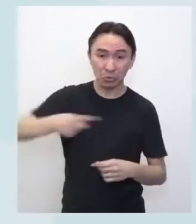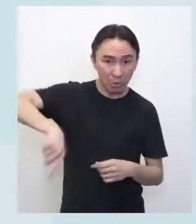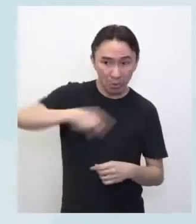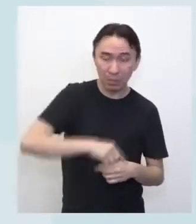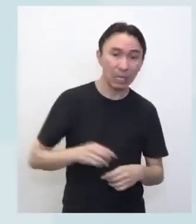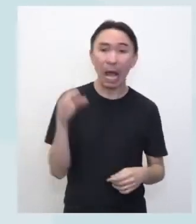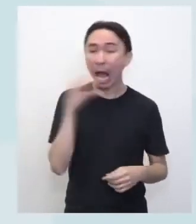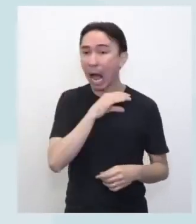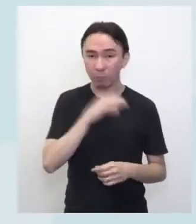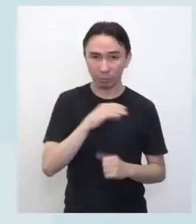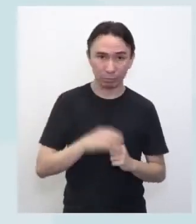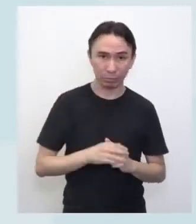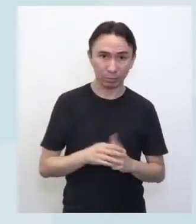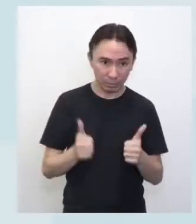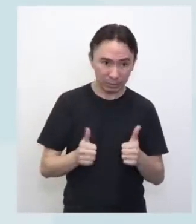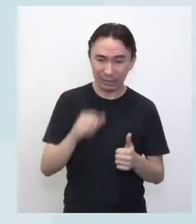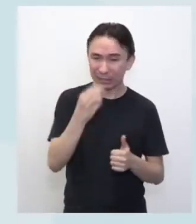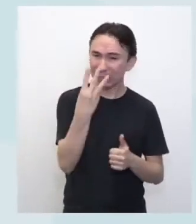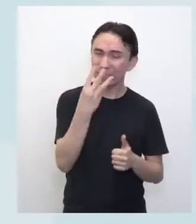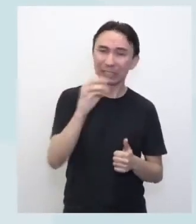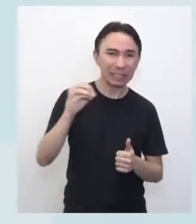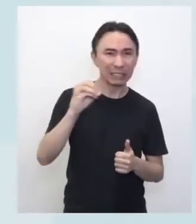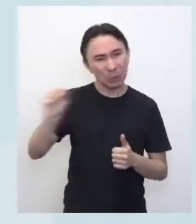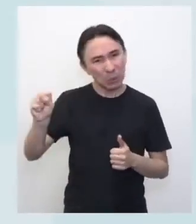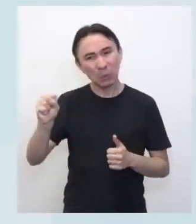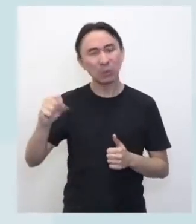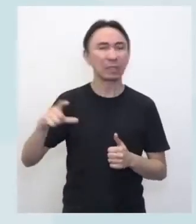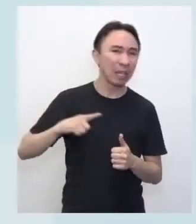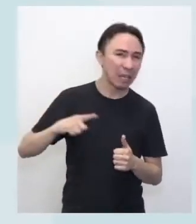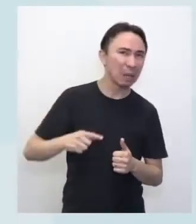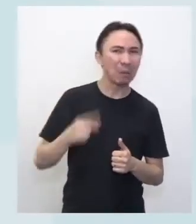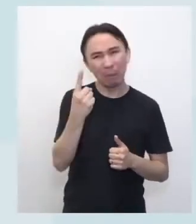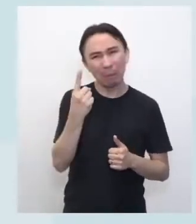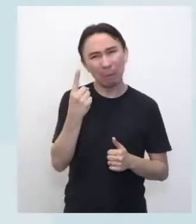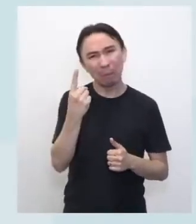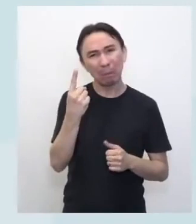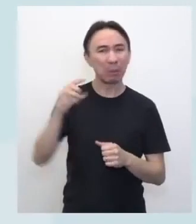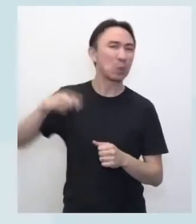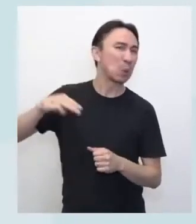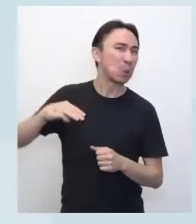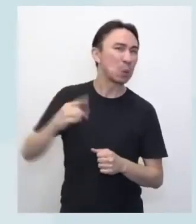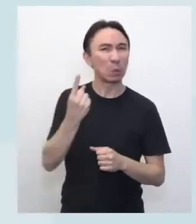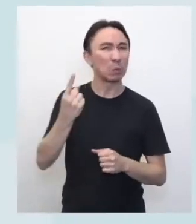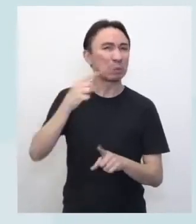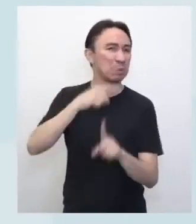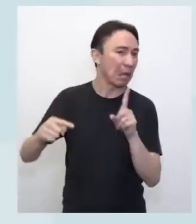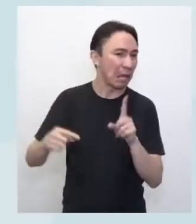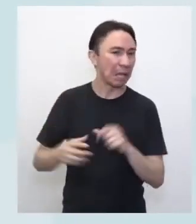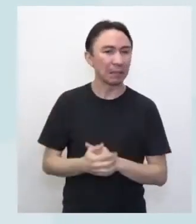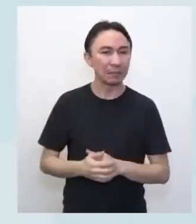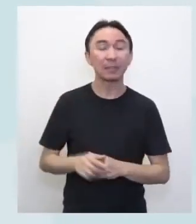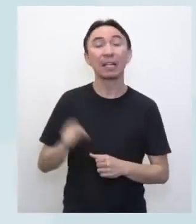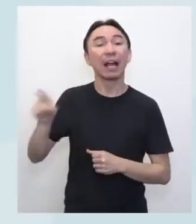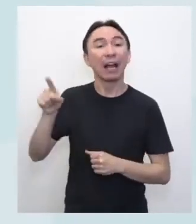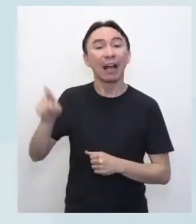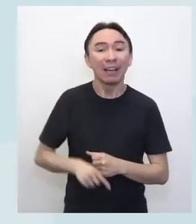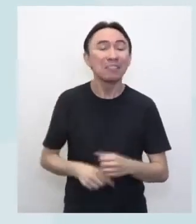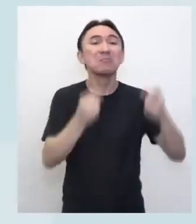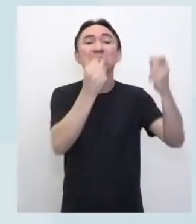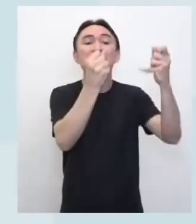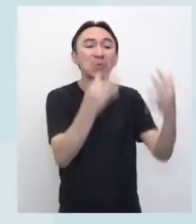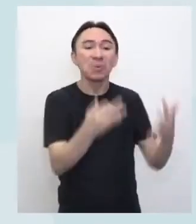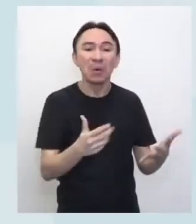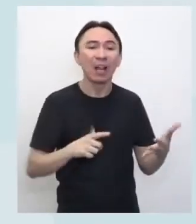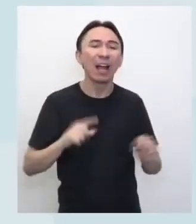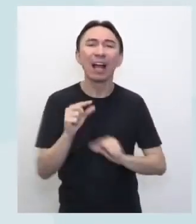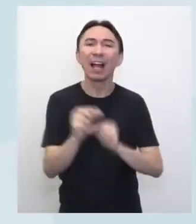fazer 30 segundos, mas 30 segundos tem 1 minuto, 1 minuto e meio. Olha só, qual é a condição apresentada pelo eu lírico no poema Canção do Exílio? Ou seja,